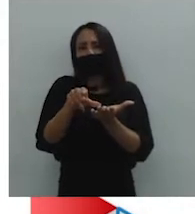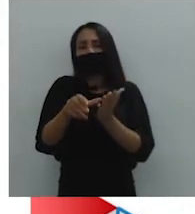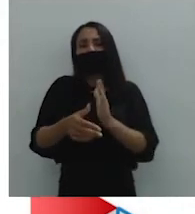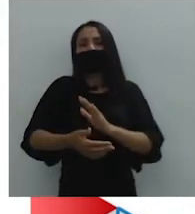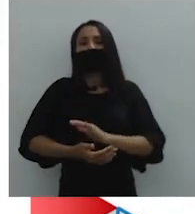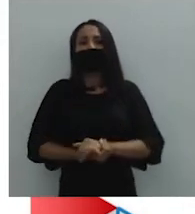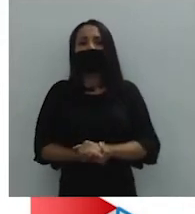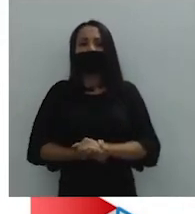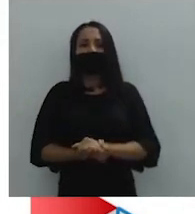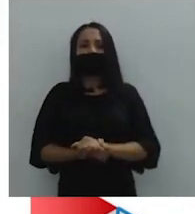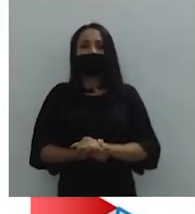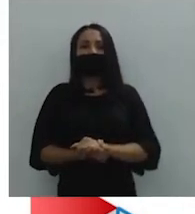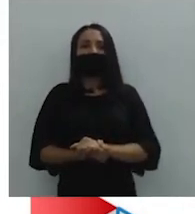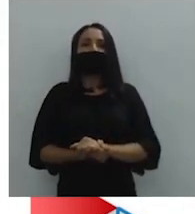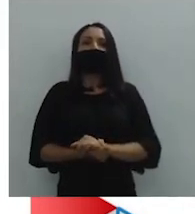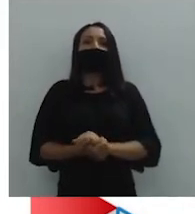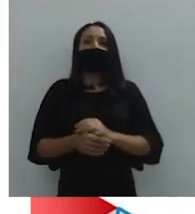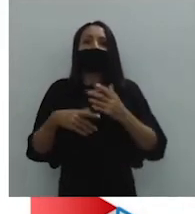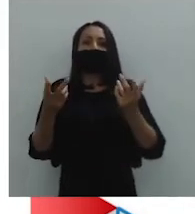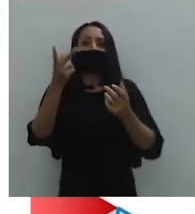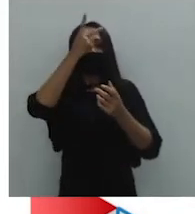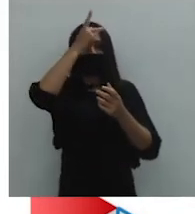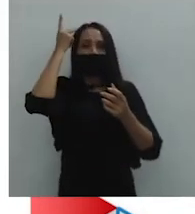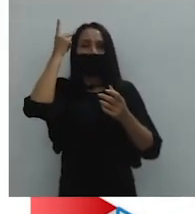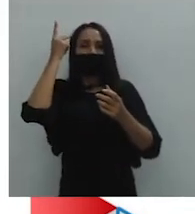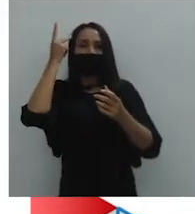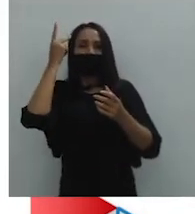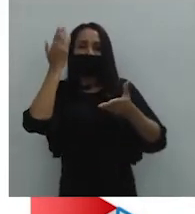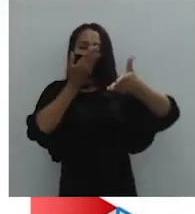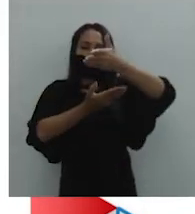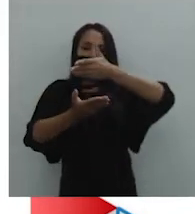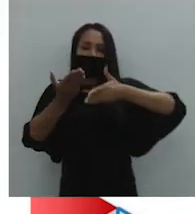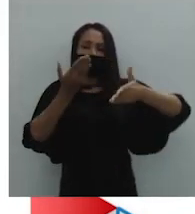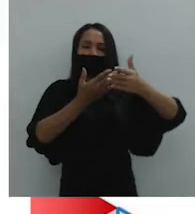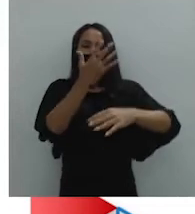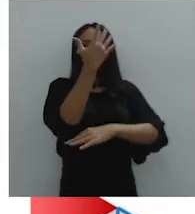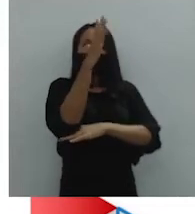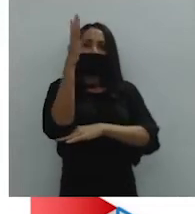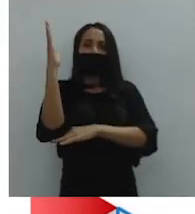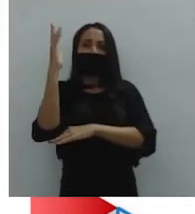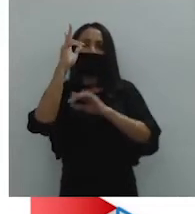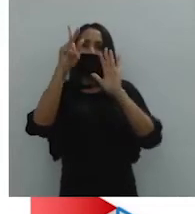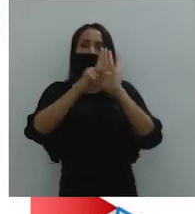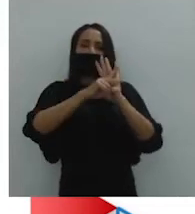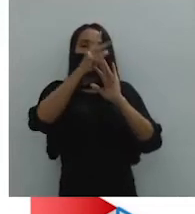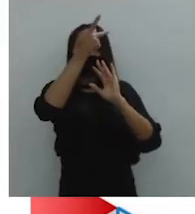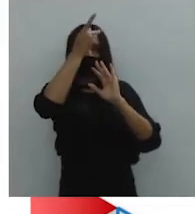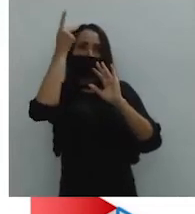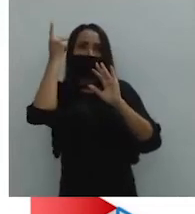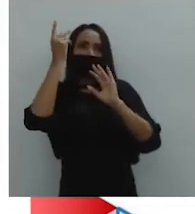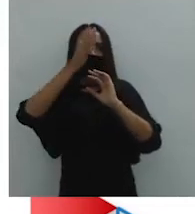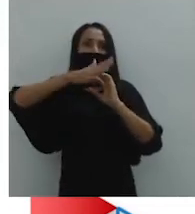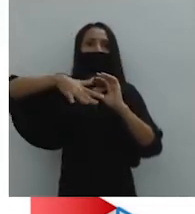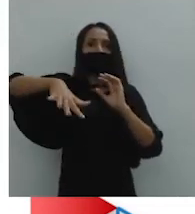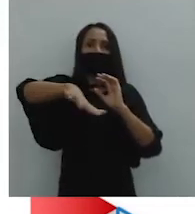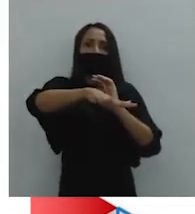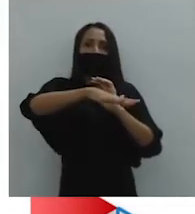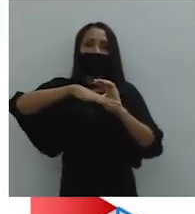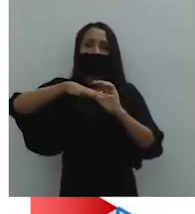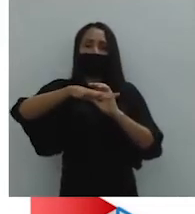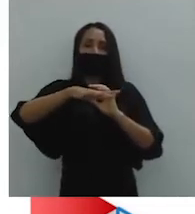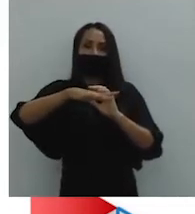As relações entre as pessoas e a natureza e as próprias pessoas, esse espaço é chamado de